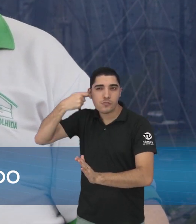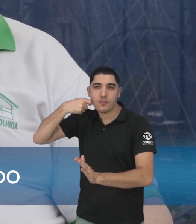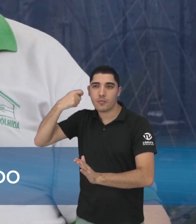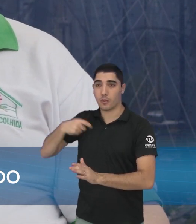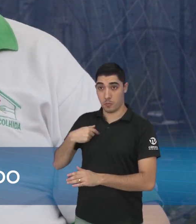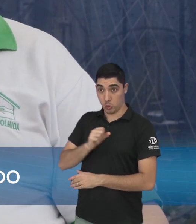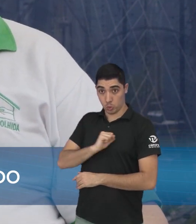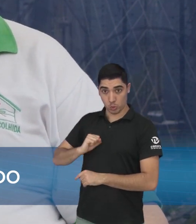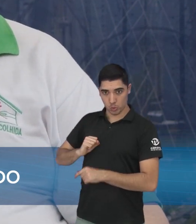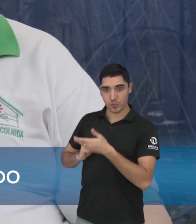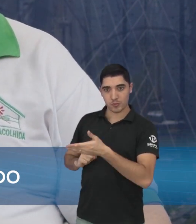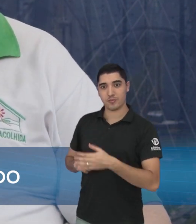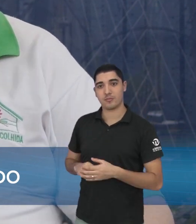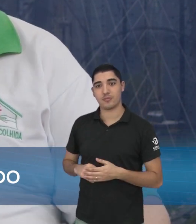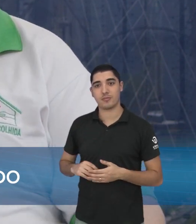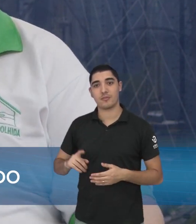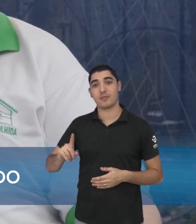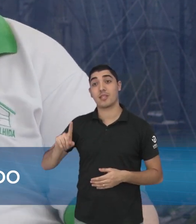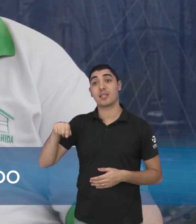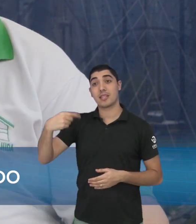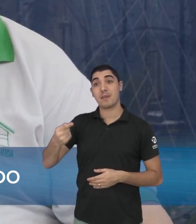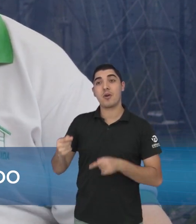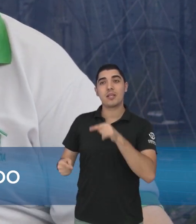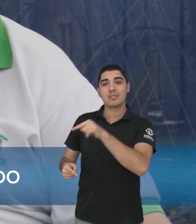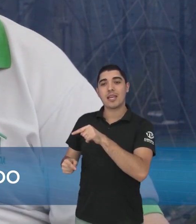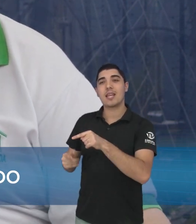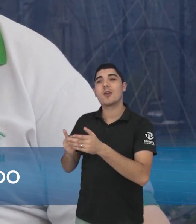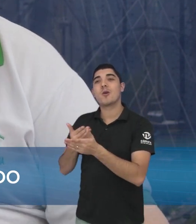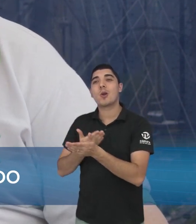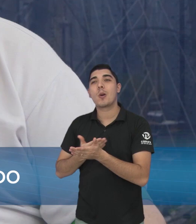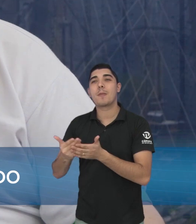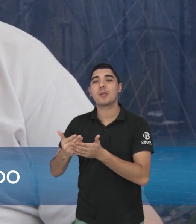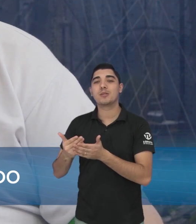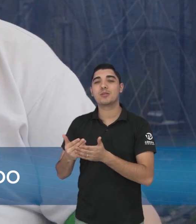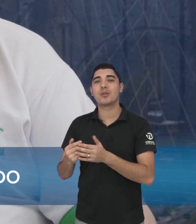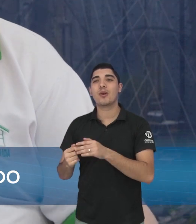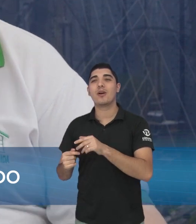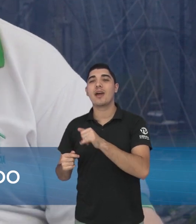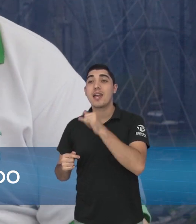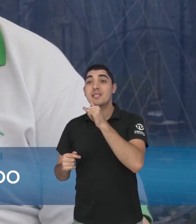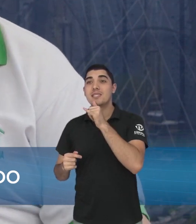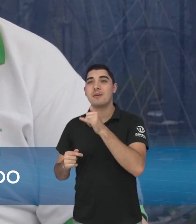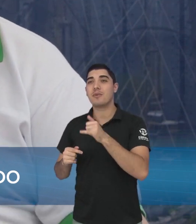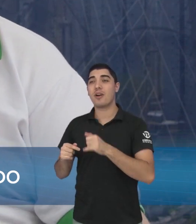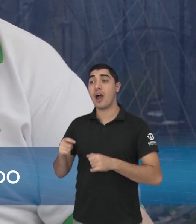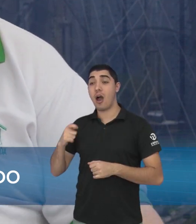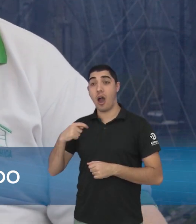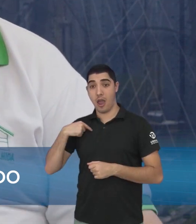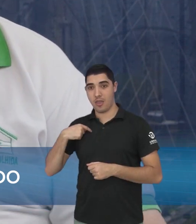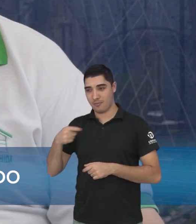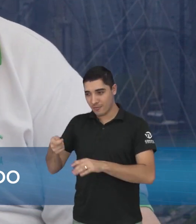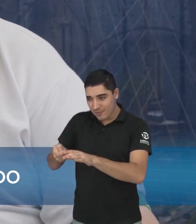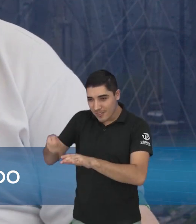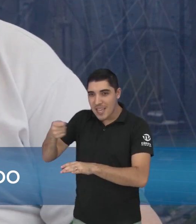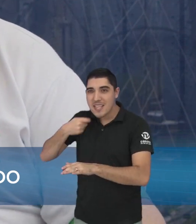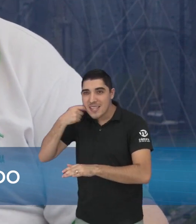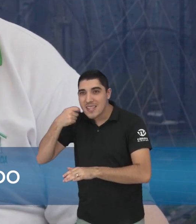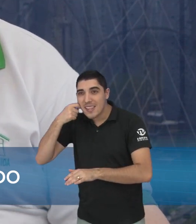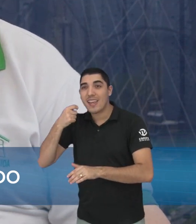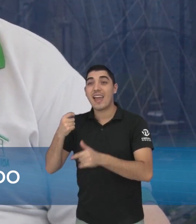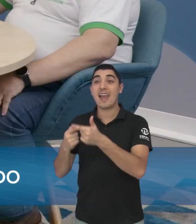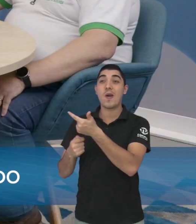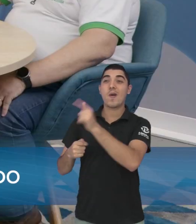E aí ele começou a terceirizar minha mão de obra, começou a fazer fila. Eu falo